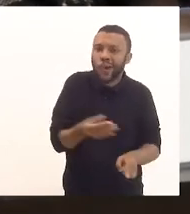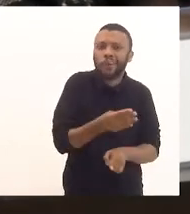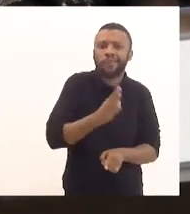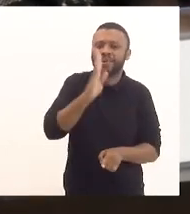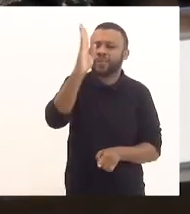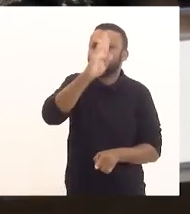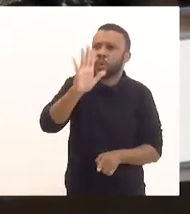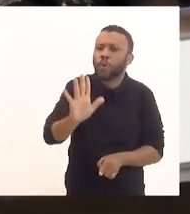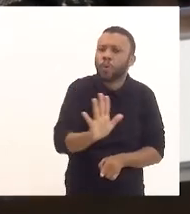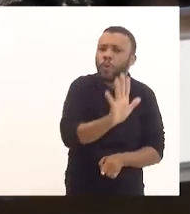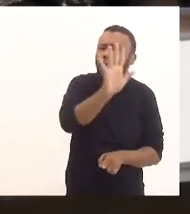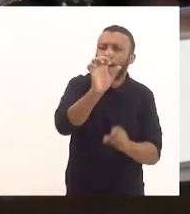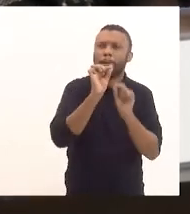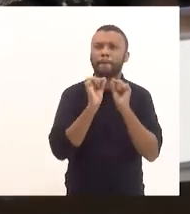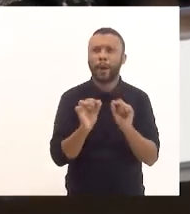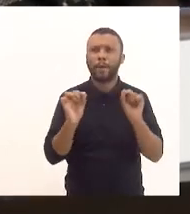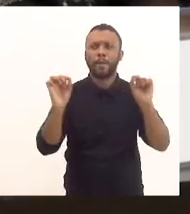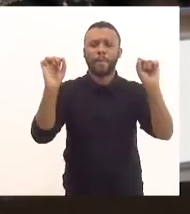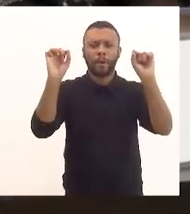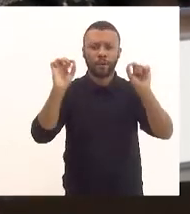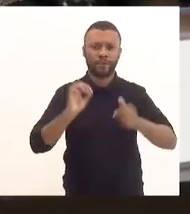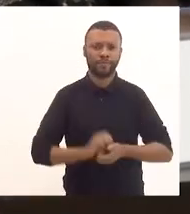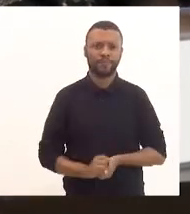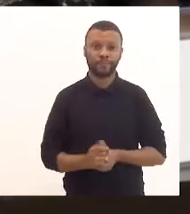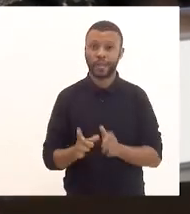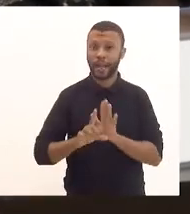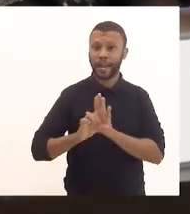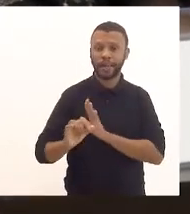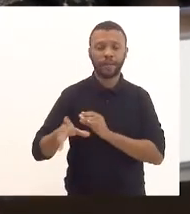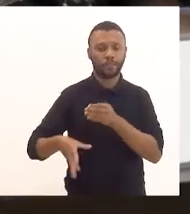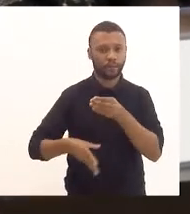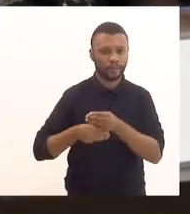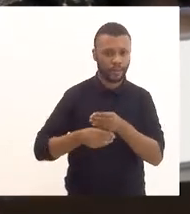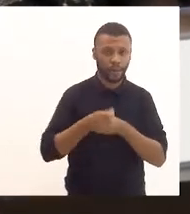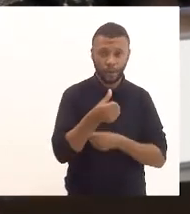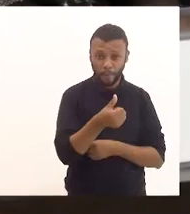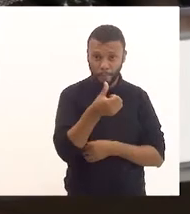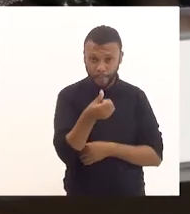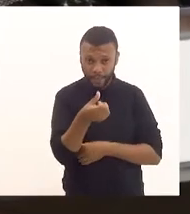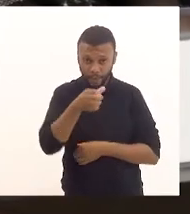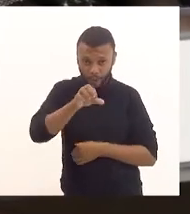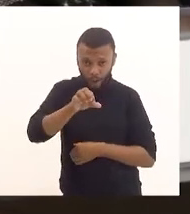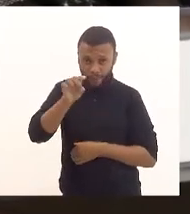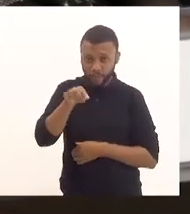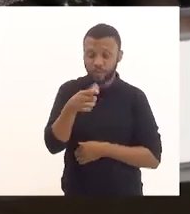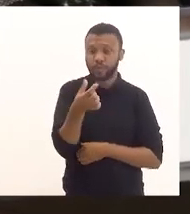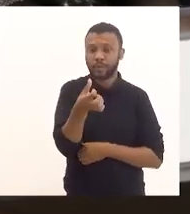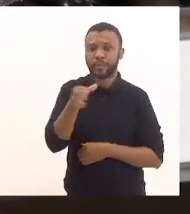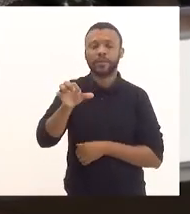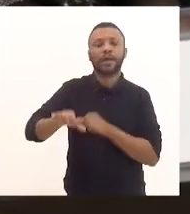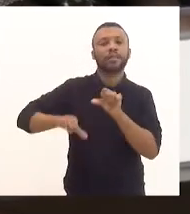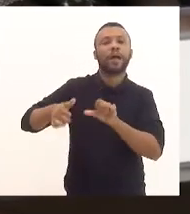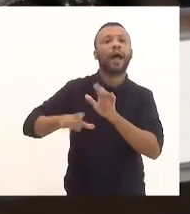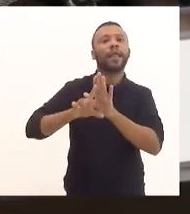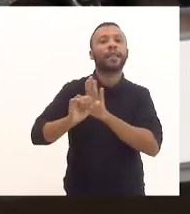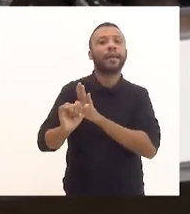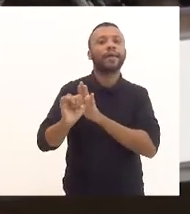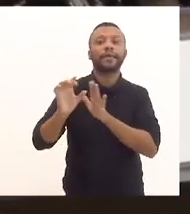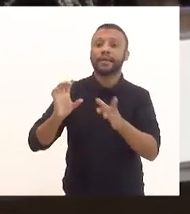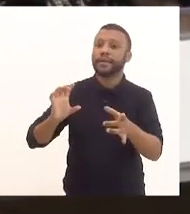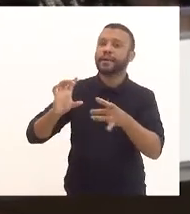nacional e a lei complementar 169 de 2016 que altera a lei orgânica da Defensoria